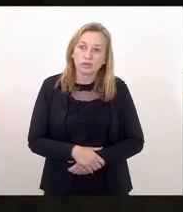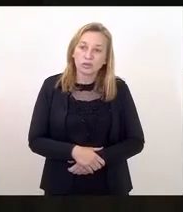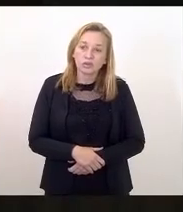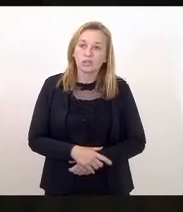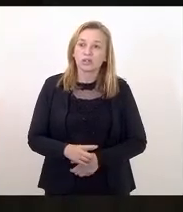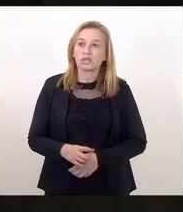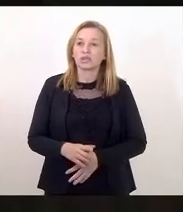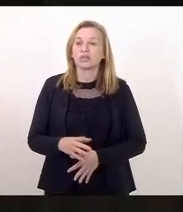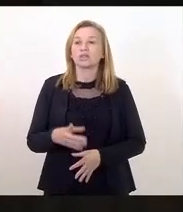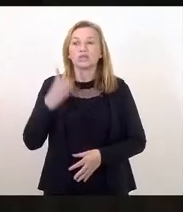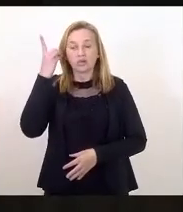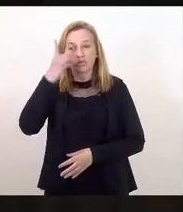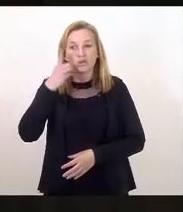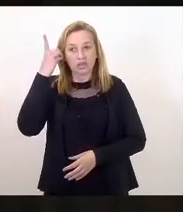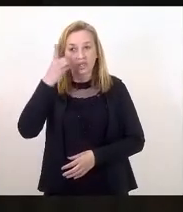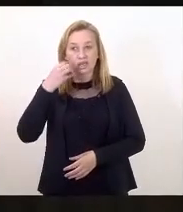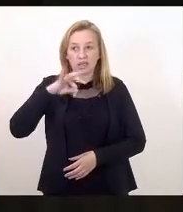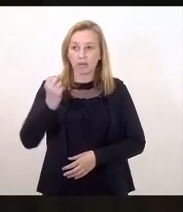deputada Marta Rocha.